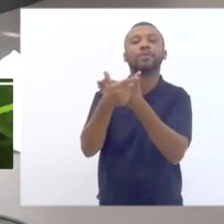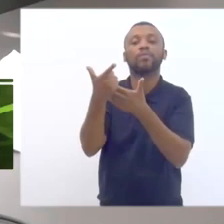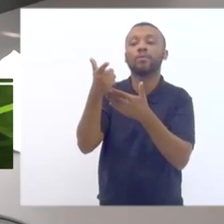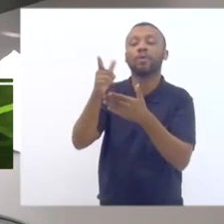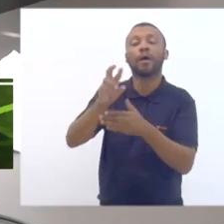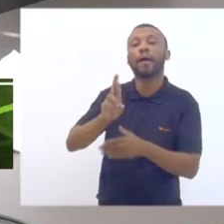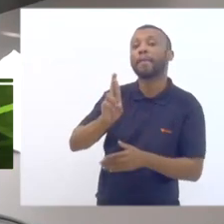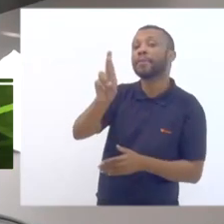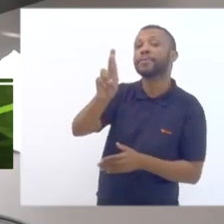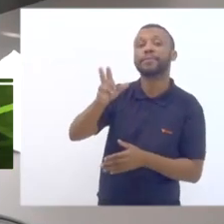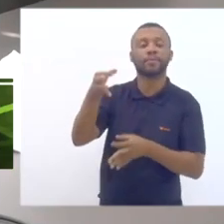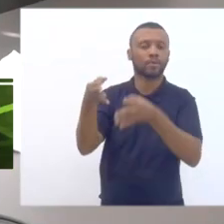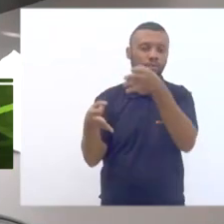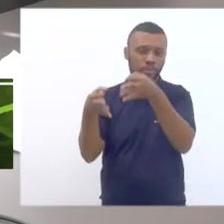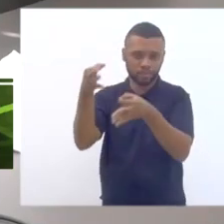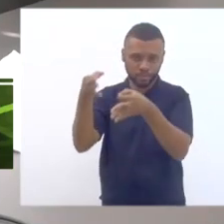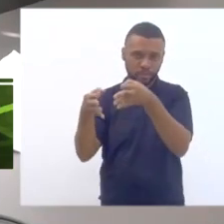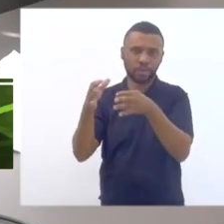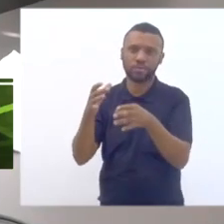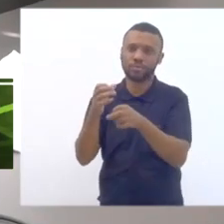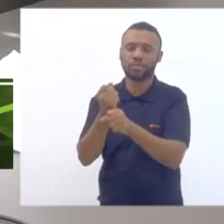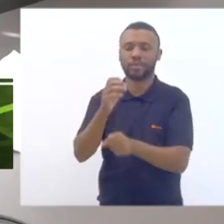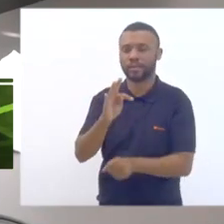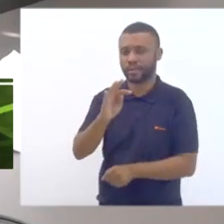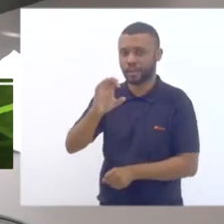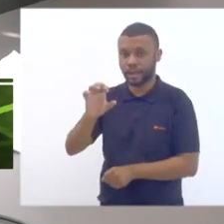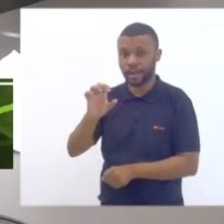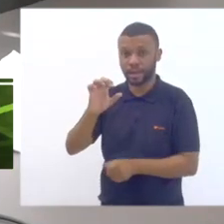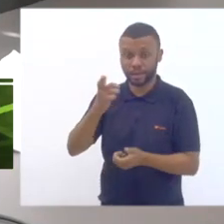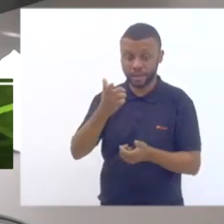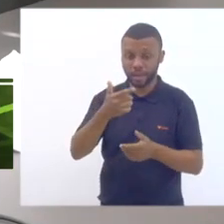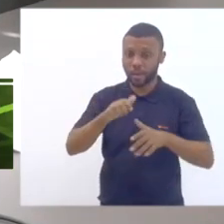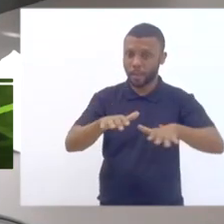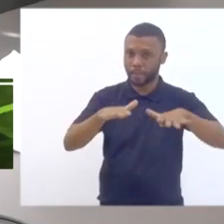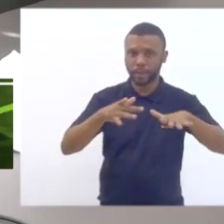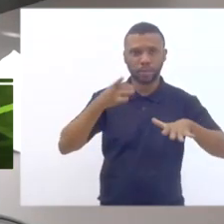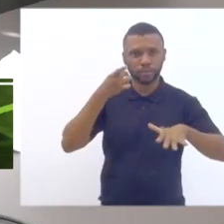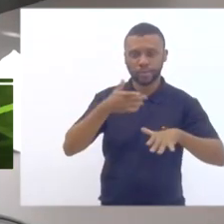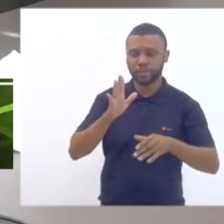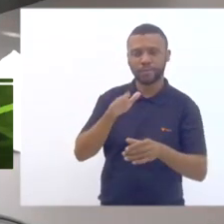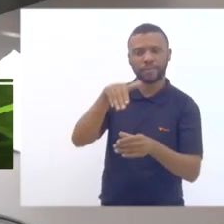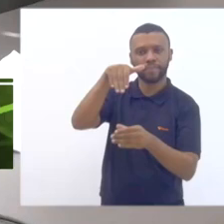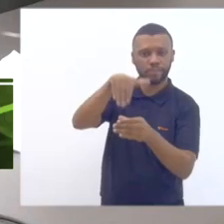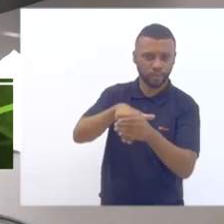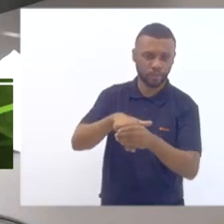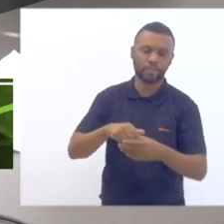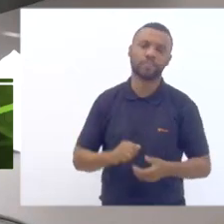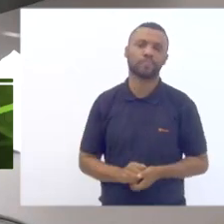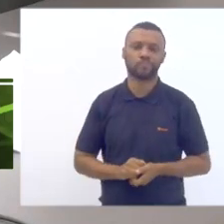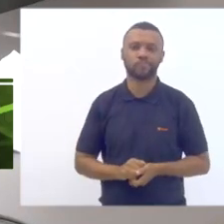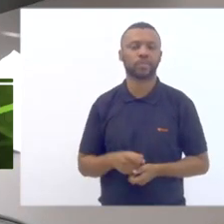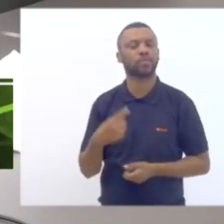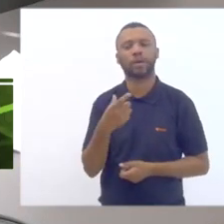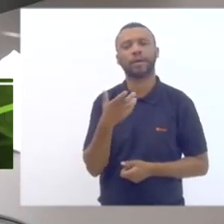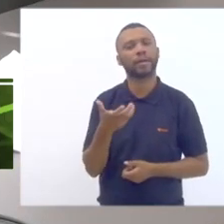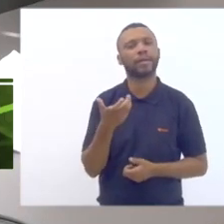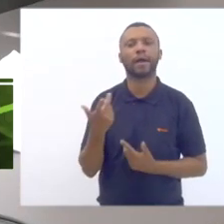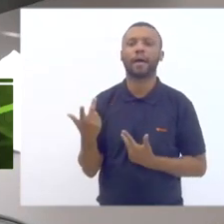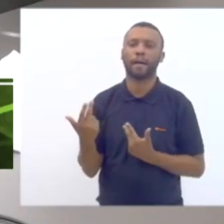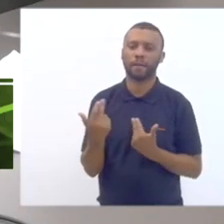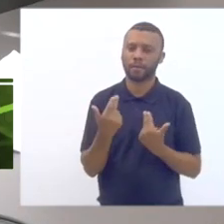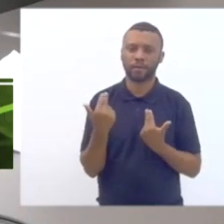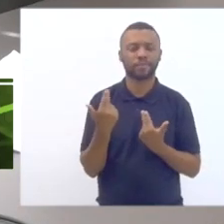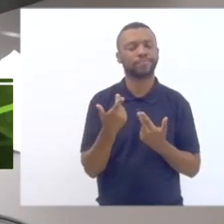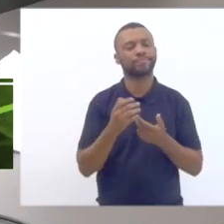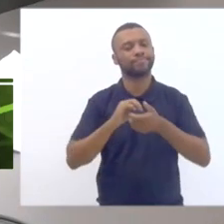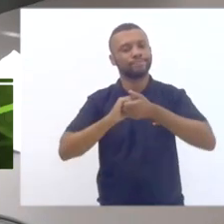Contas por decisão do plenário. E queria, ao mesmo tempo, saudar o